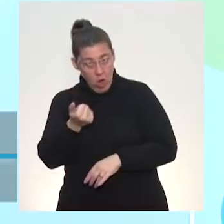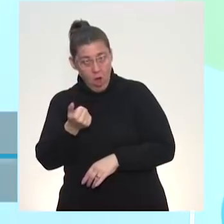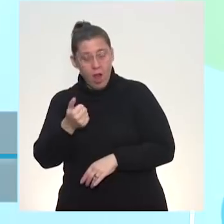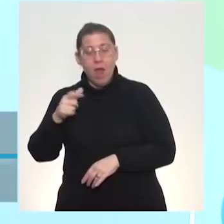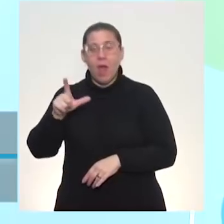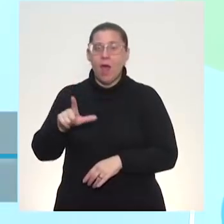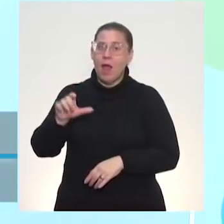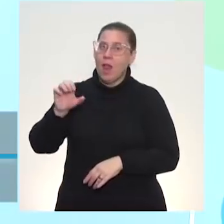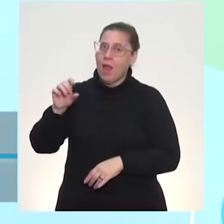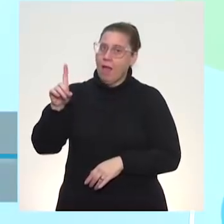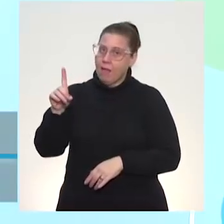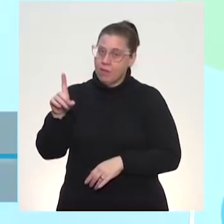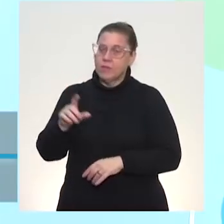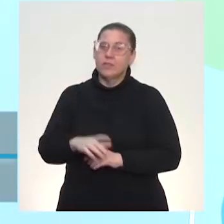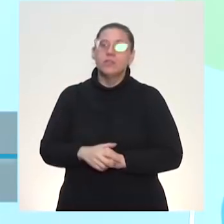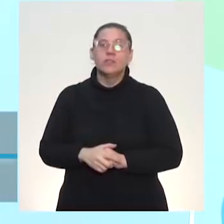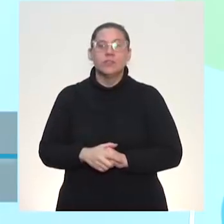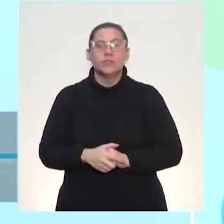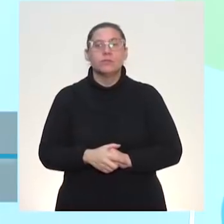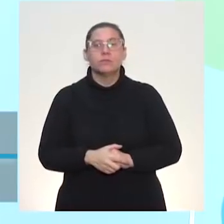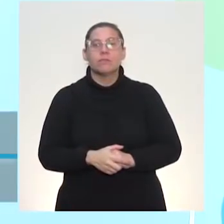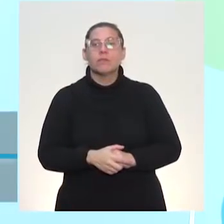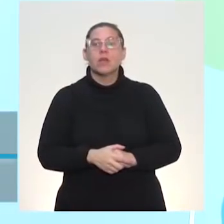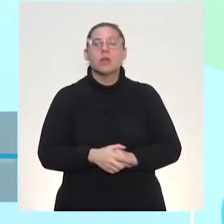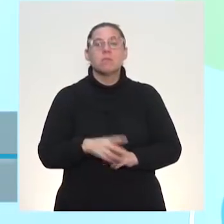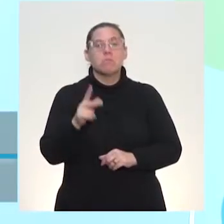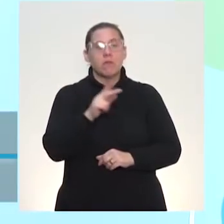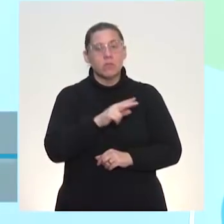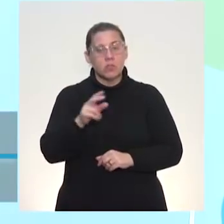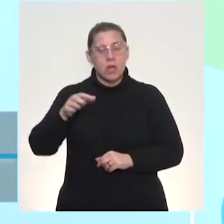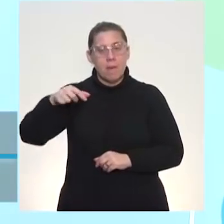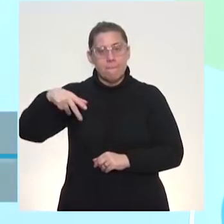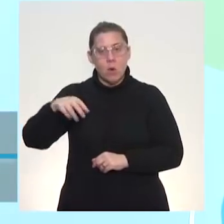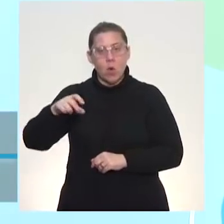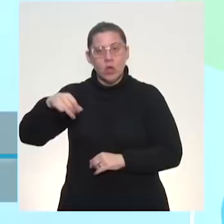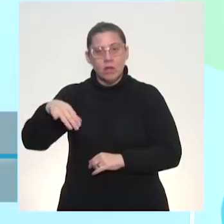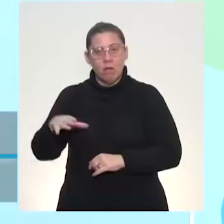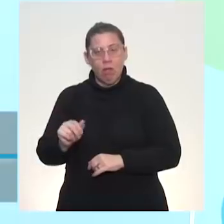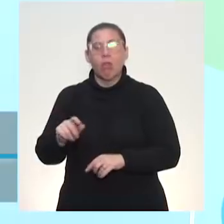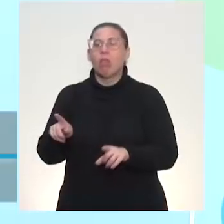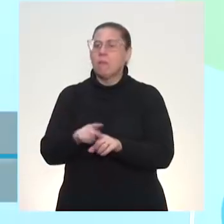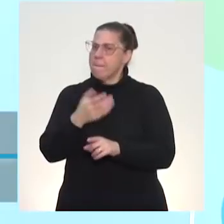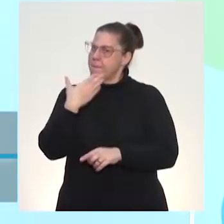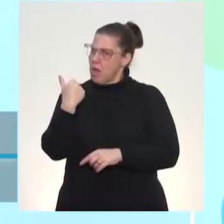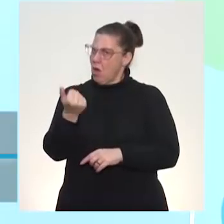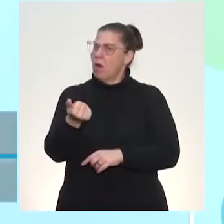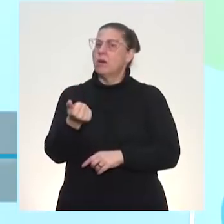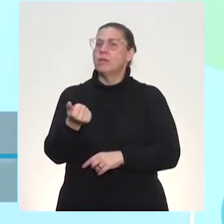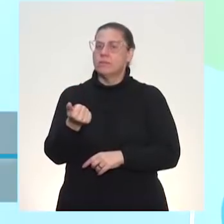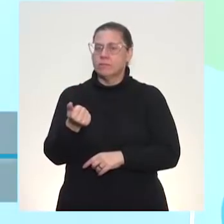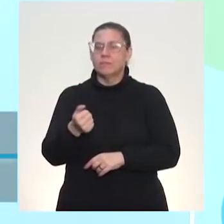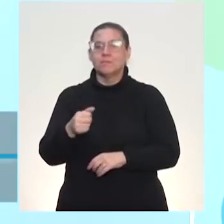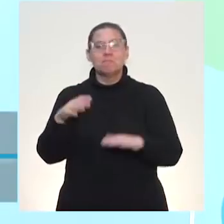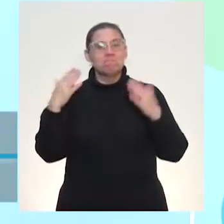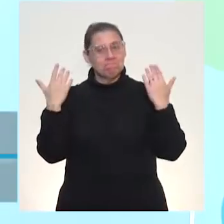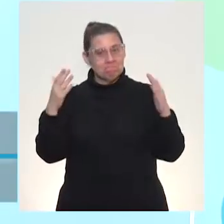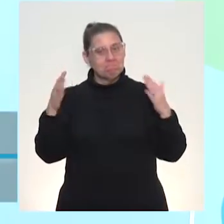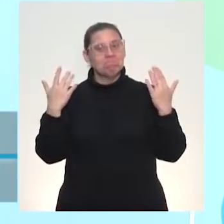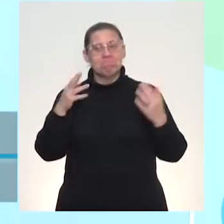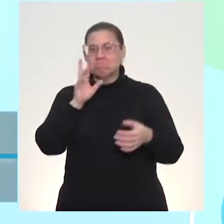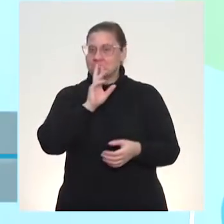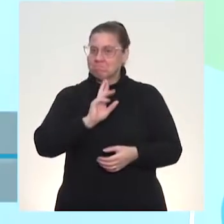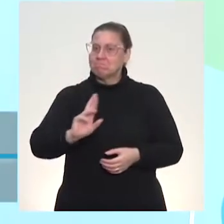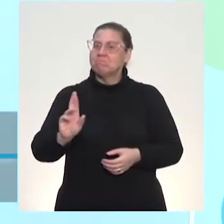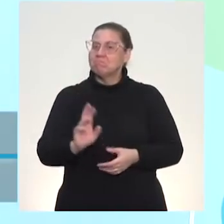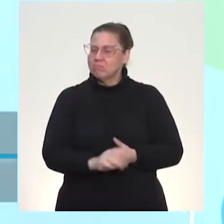A palavra eficiente apareceu e a Mônica também comentou aqui que a LED é mais eficiente. Olha, parabéns aí pelas respostas,